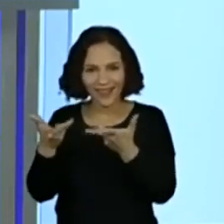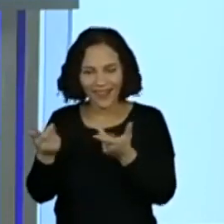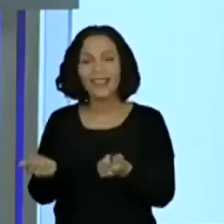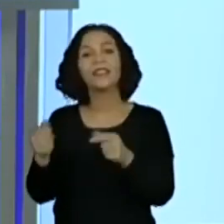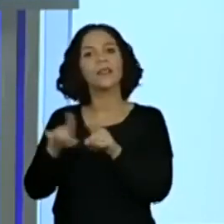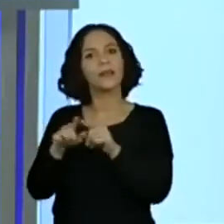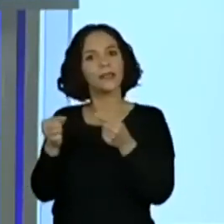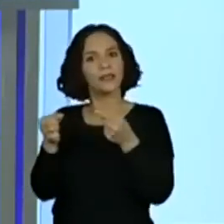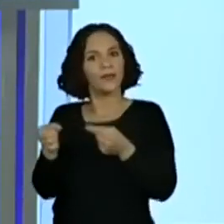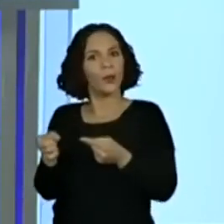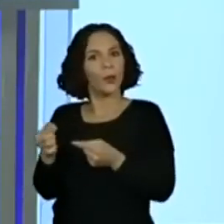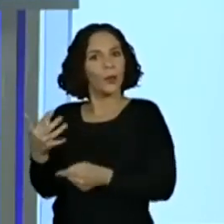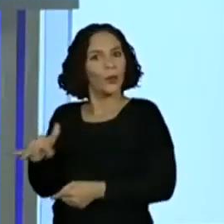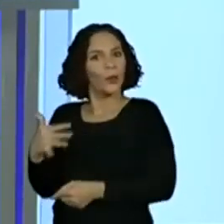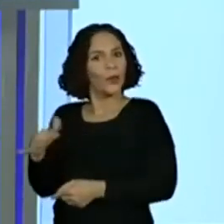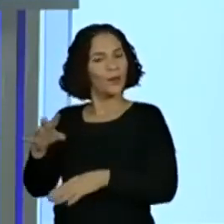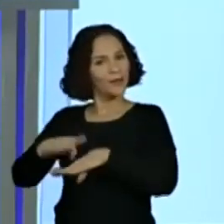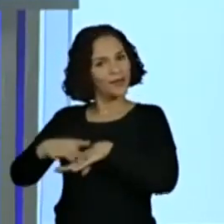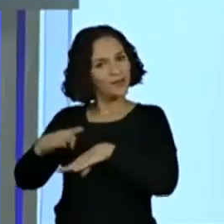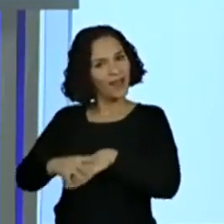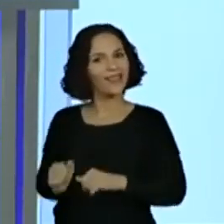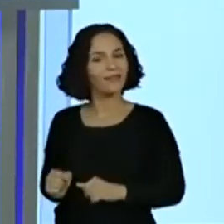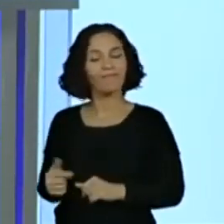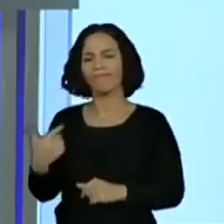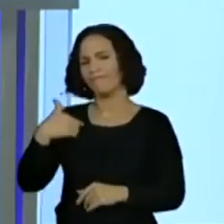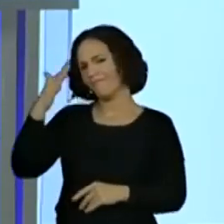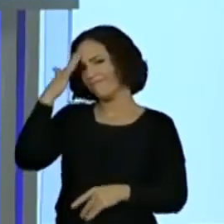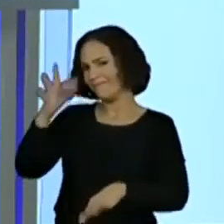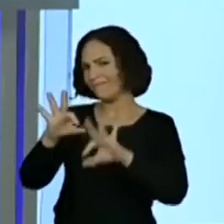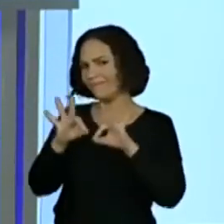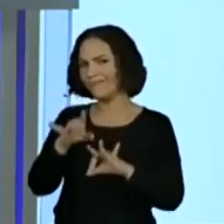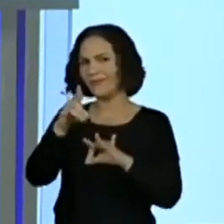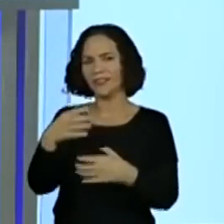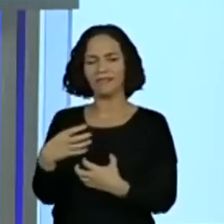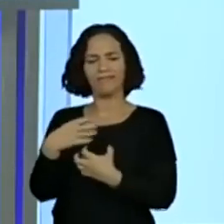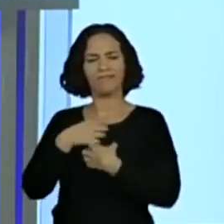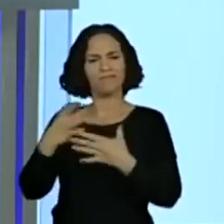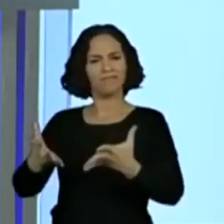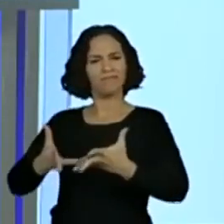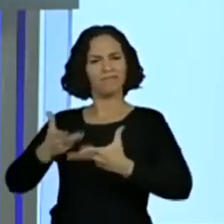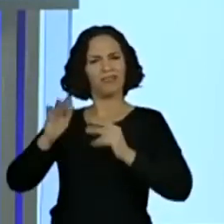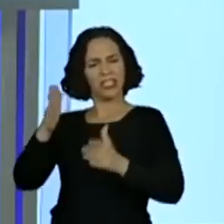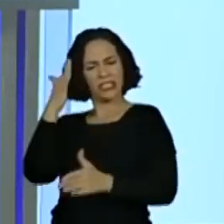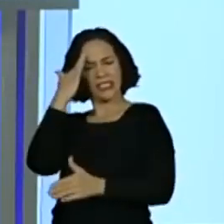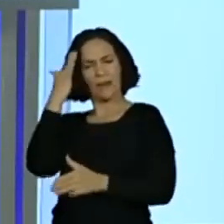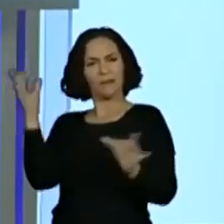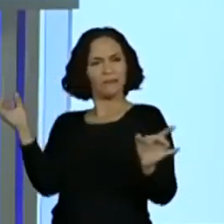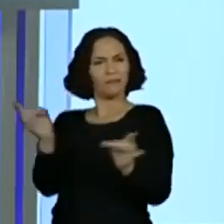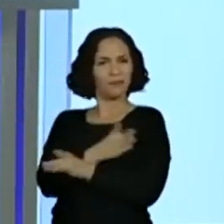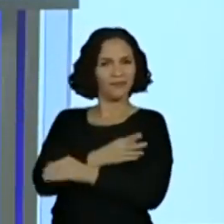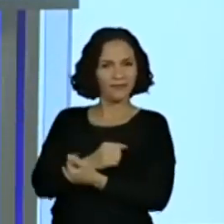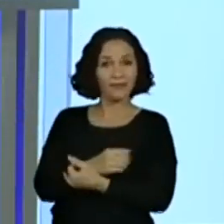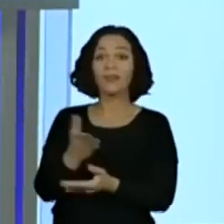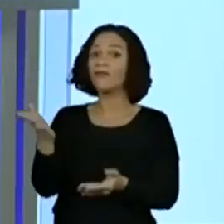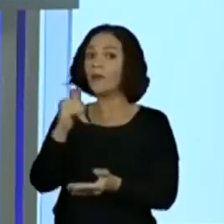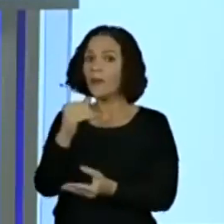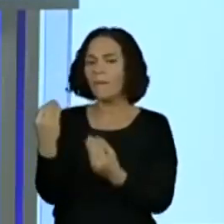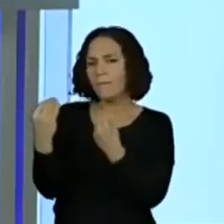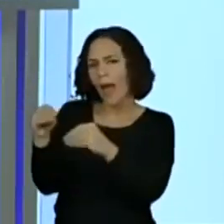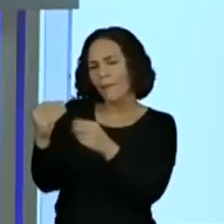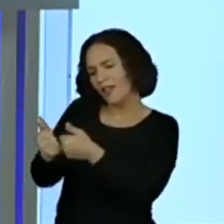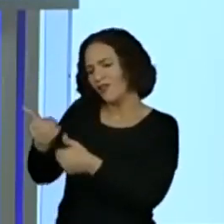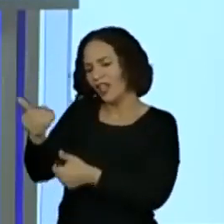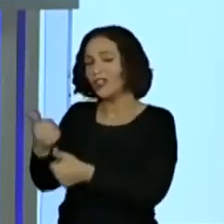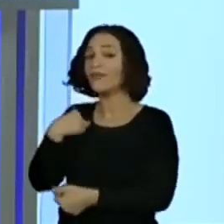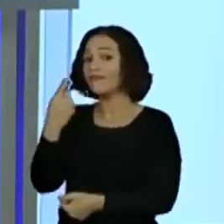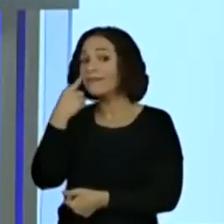e desafiadora de matemática e eu tenho certeza que vocês estão feras, hein? Então, toda participação é pouca nessa aula.